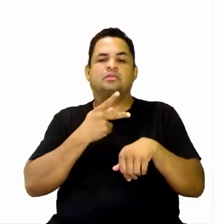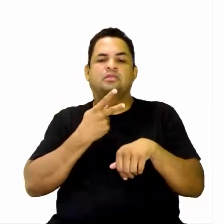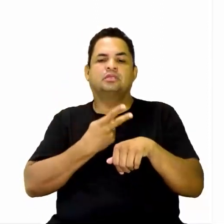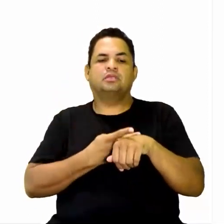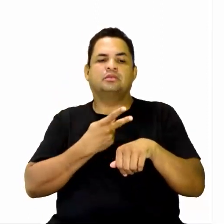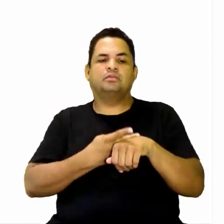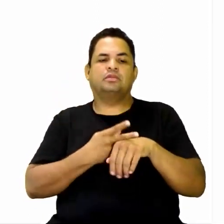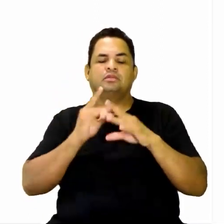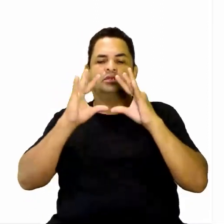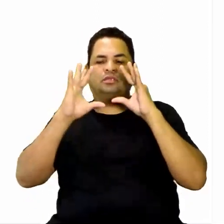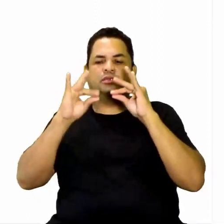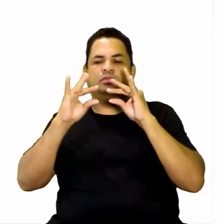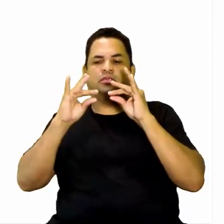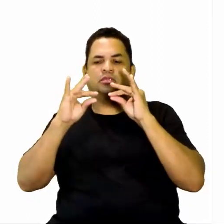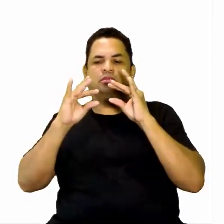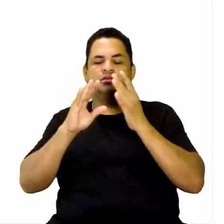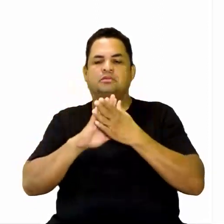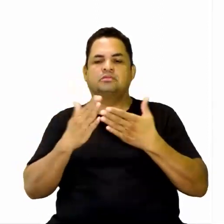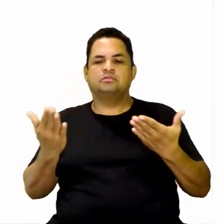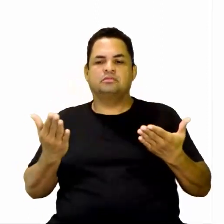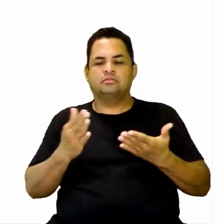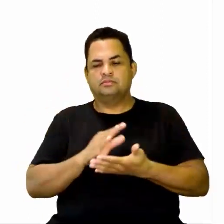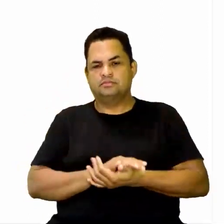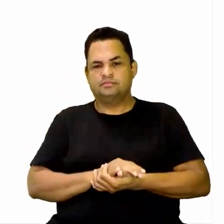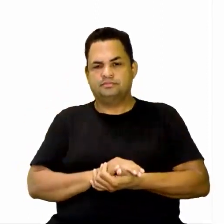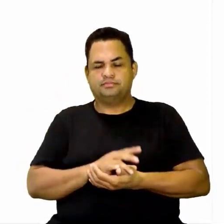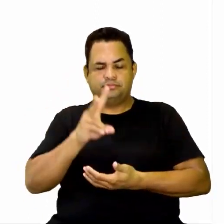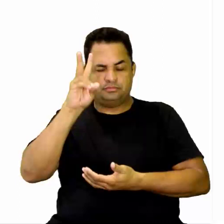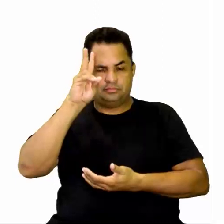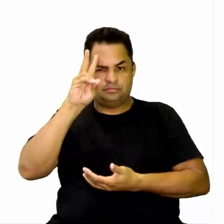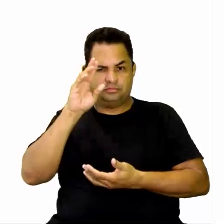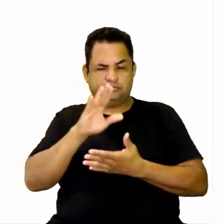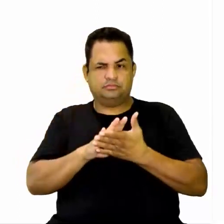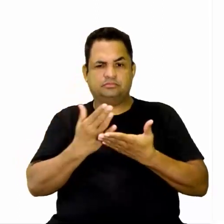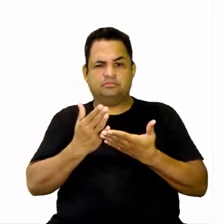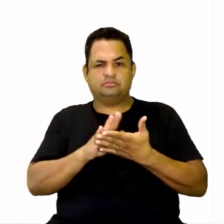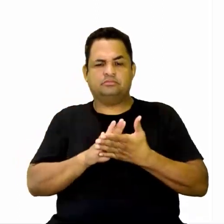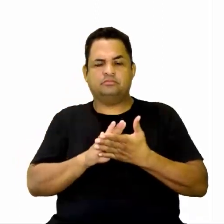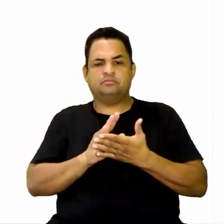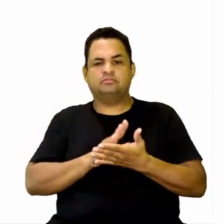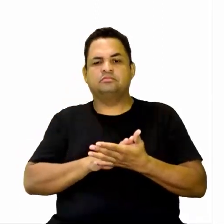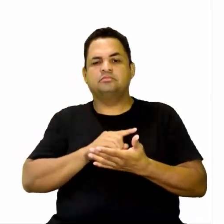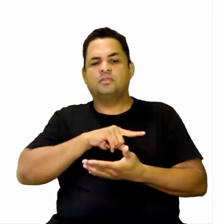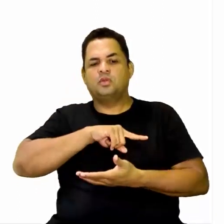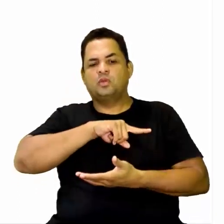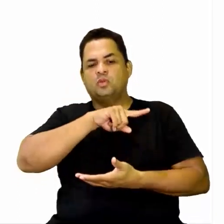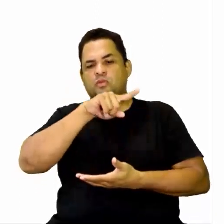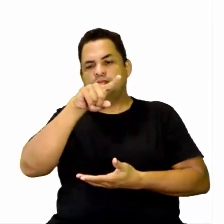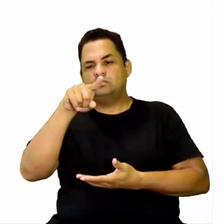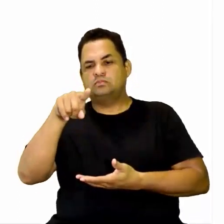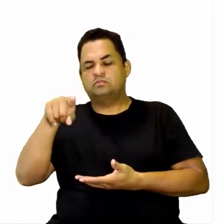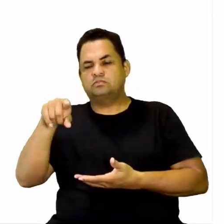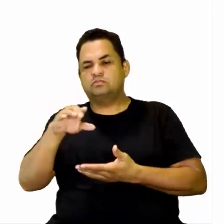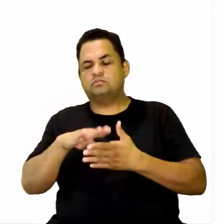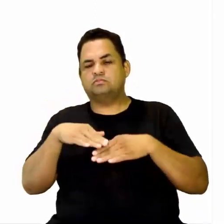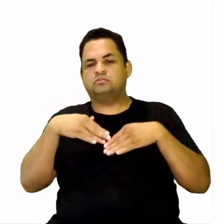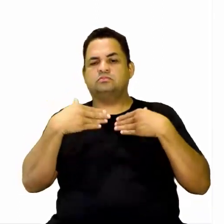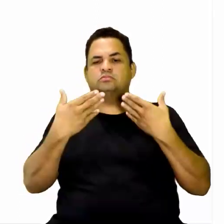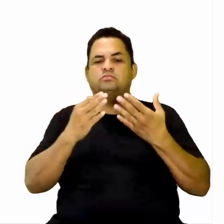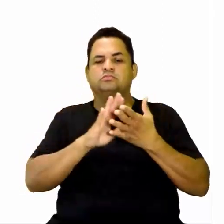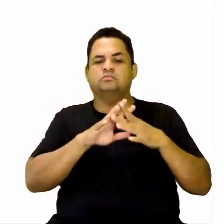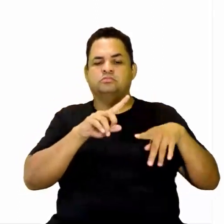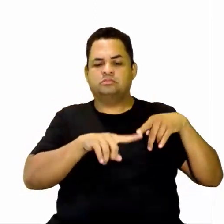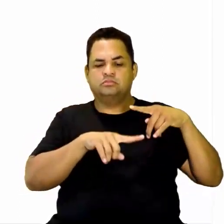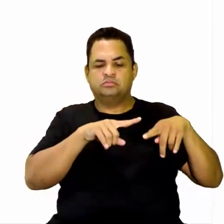líquido, porque nós vimos, tá certo? Lembra que nós vemos a curva, como acontece? Enquanto o material